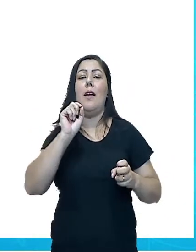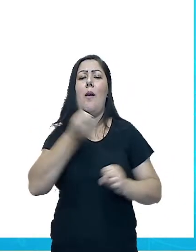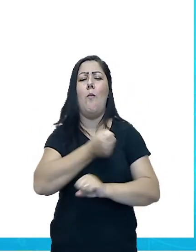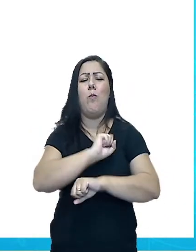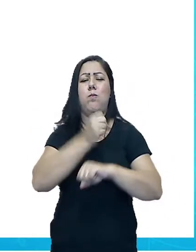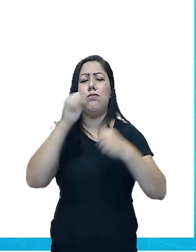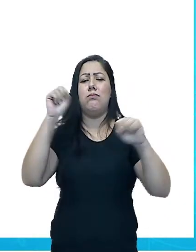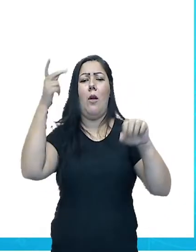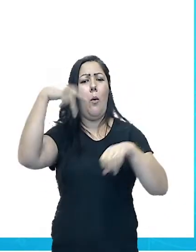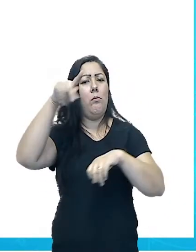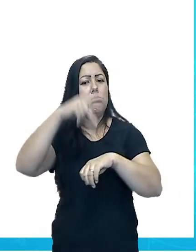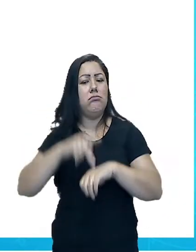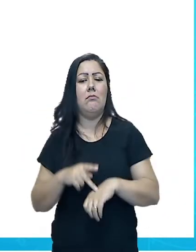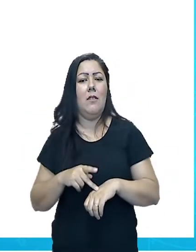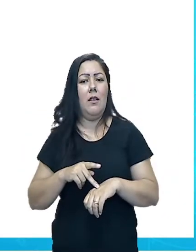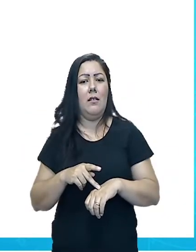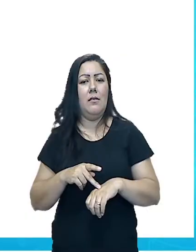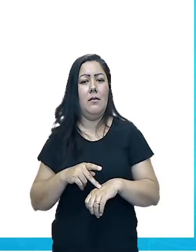gigante,